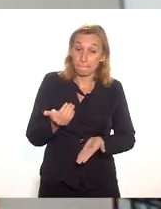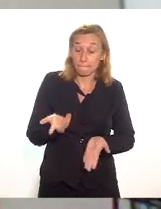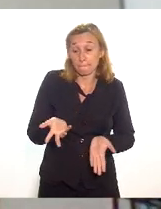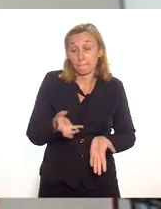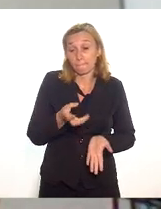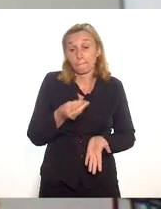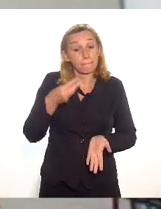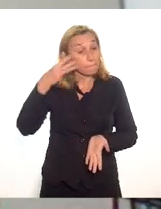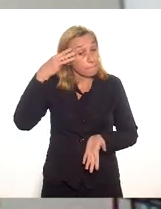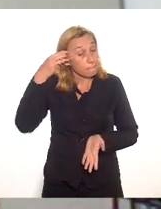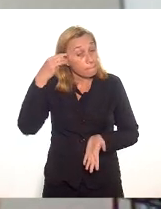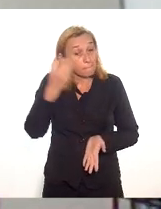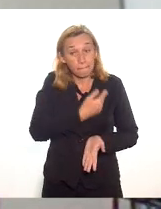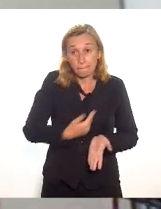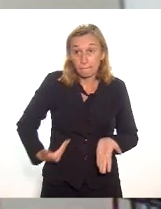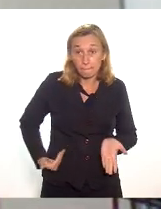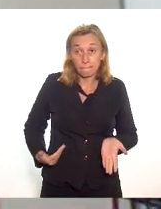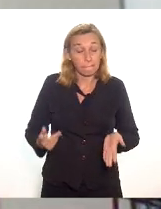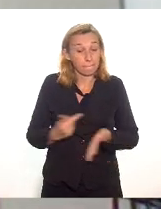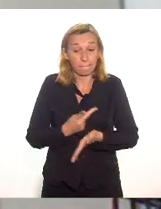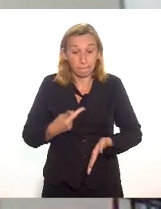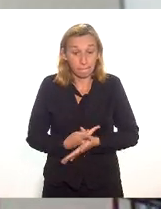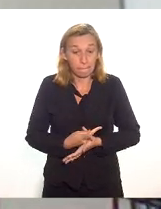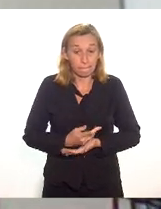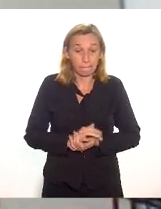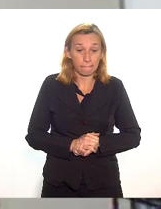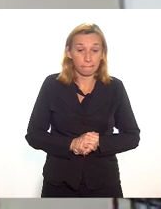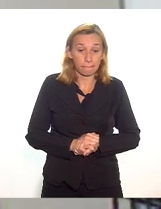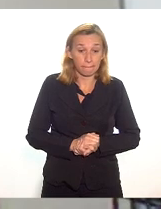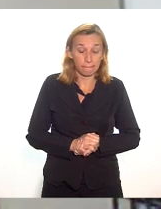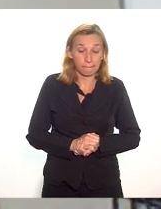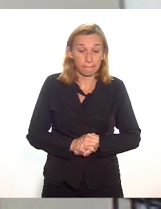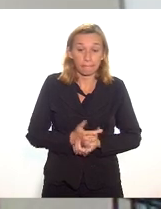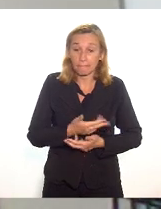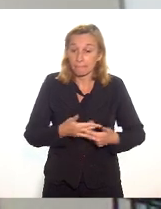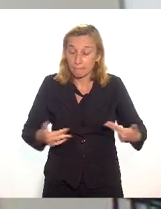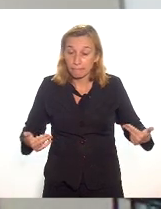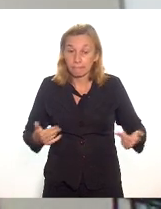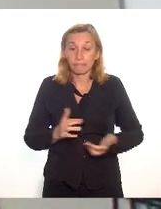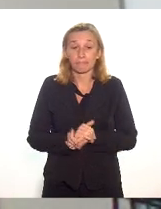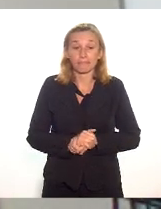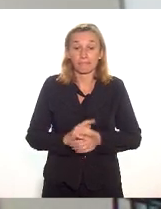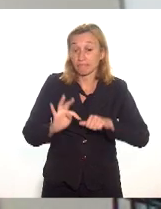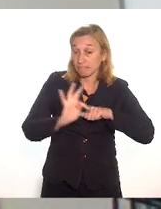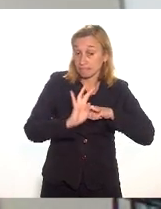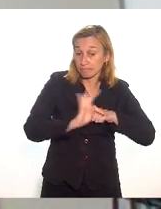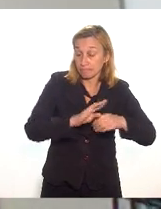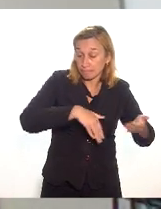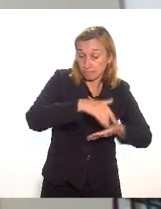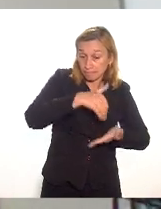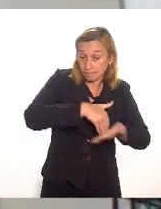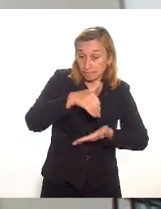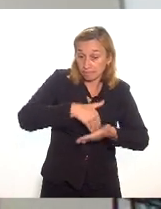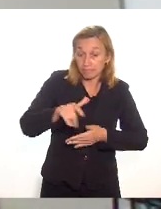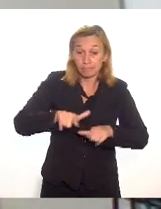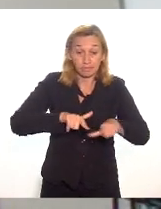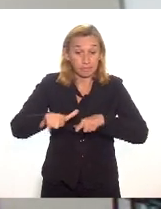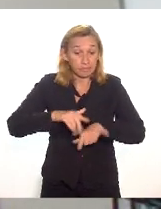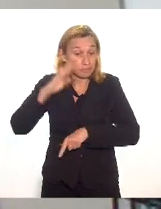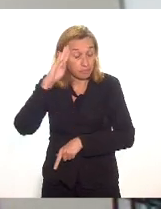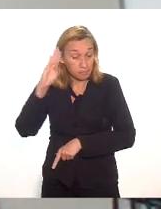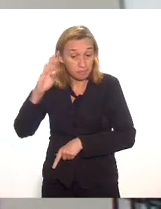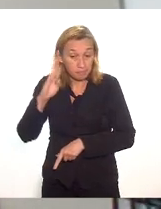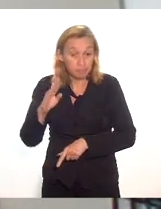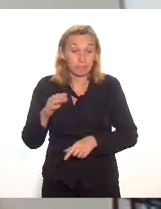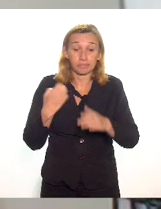de forma competente, quando demitiram dezenas de técnicos que cumpriam um papel fundamental para fazer com que